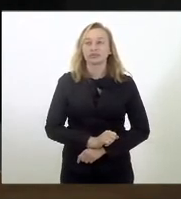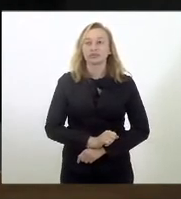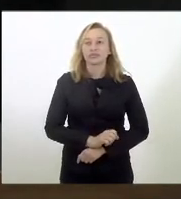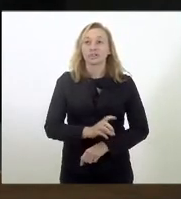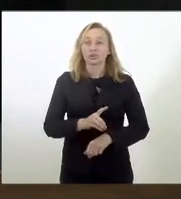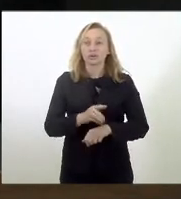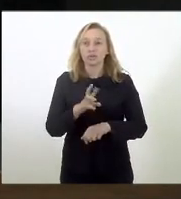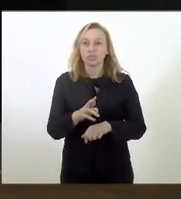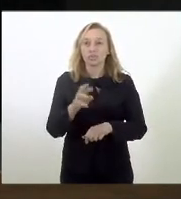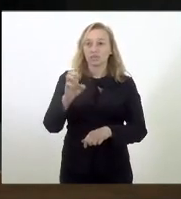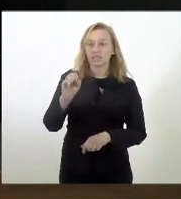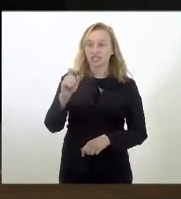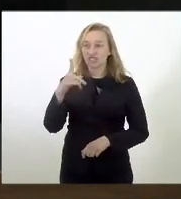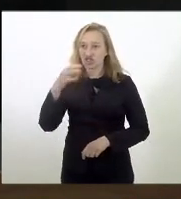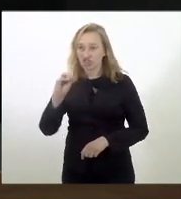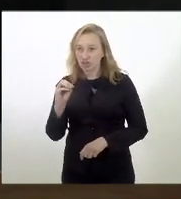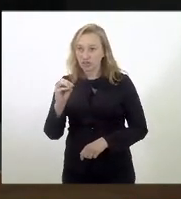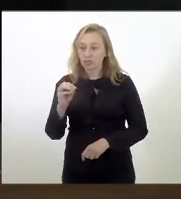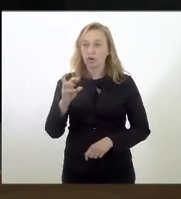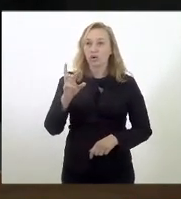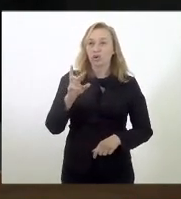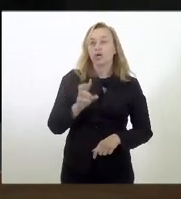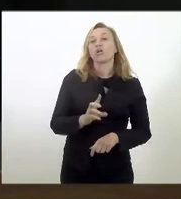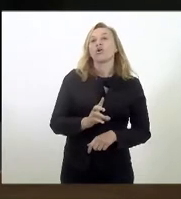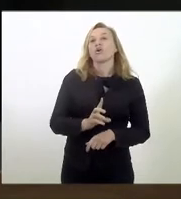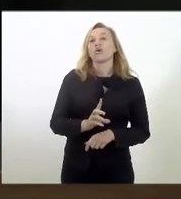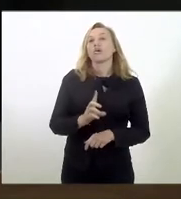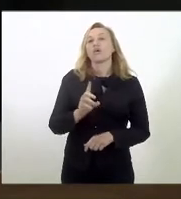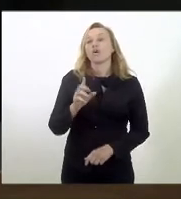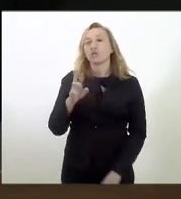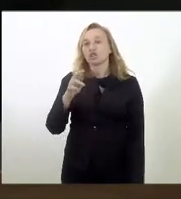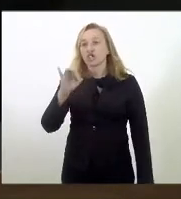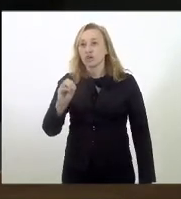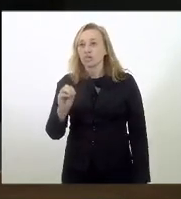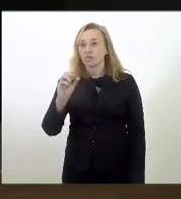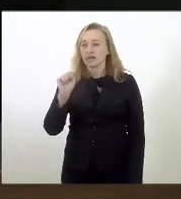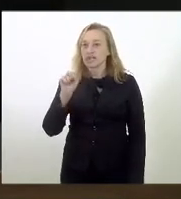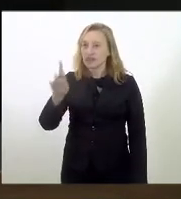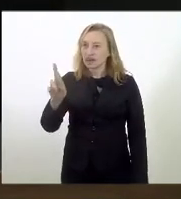doutor Serginho, Rodrigo Bacelar,